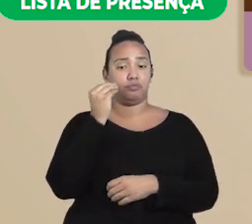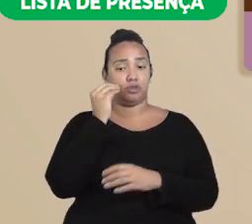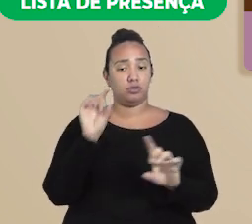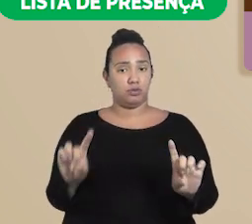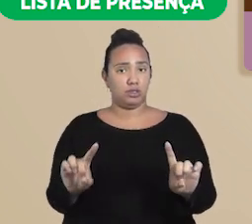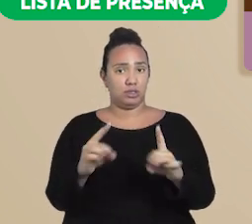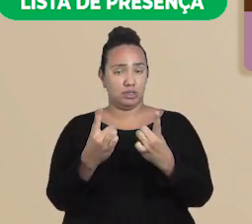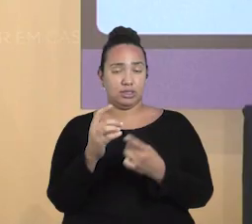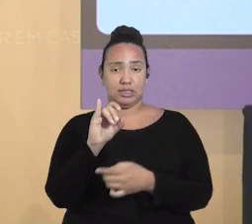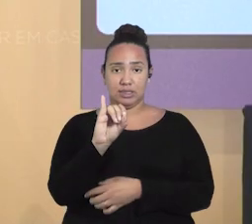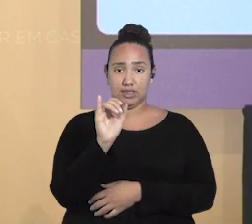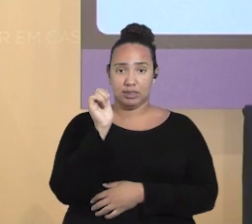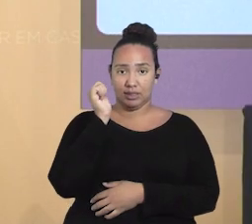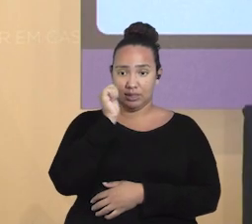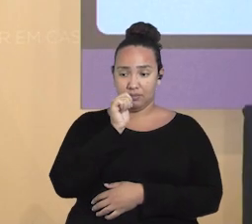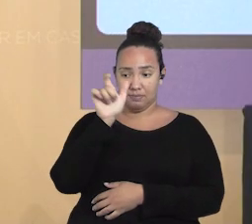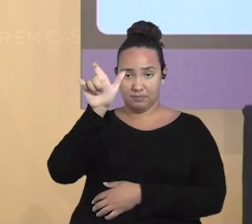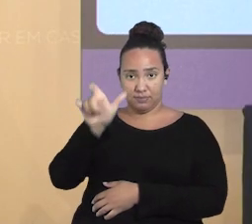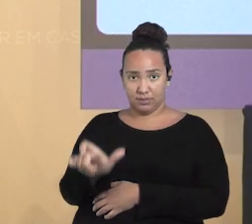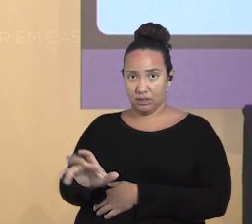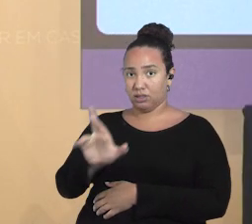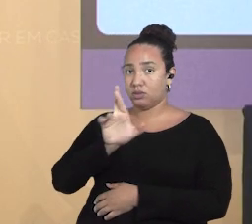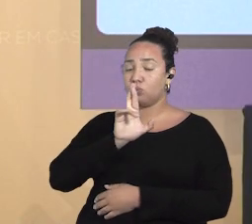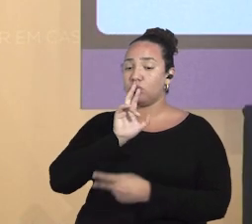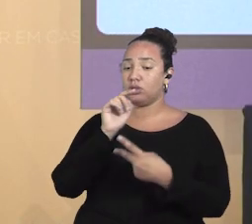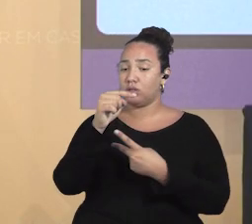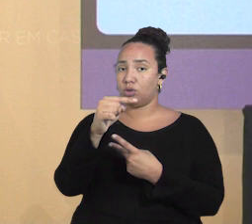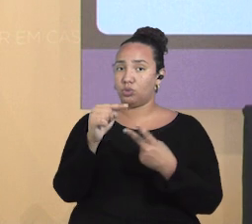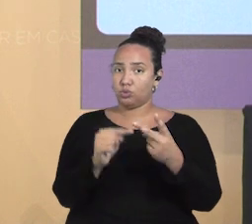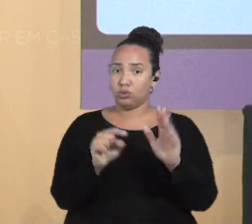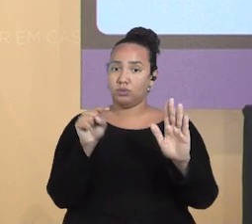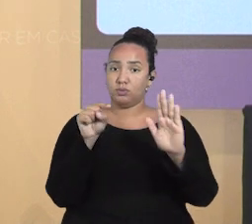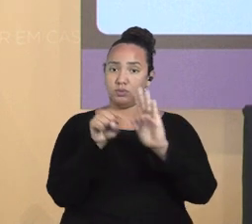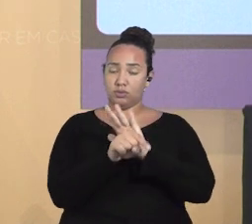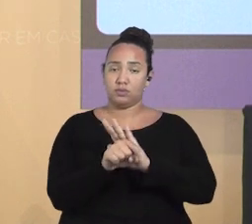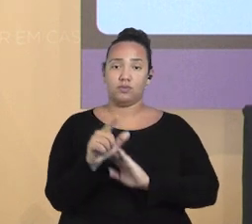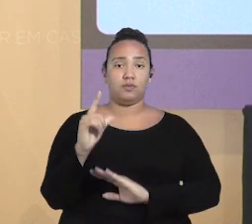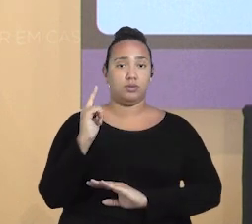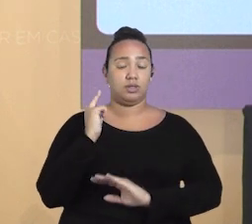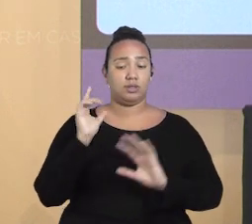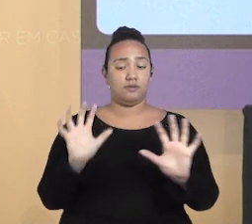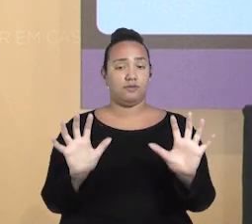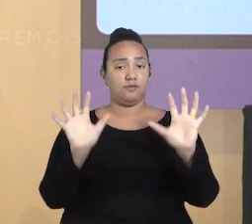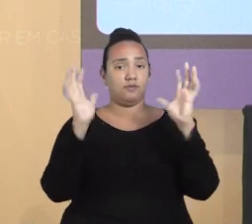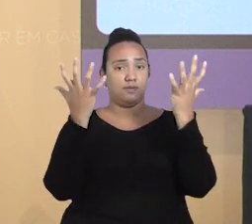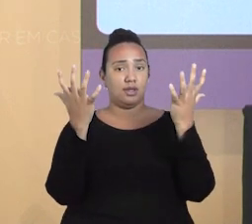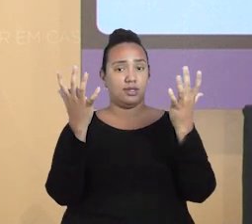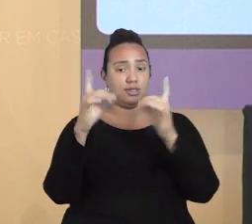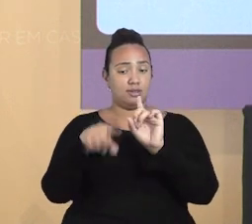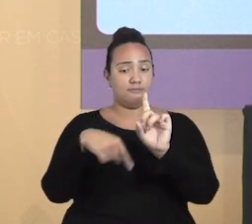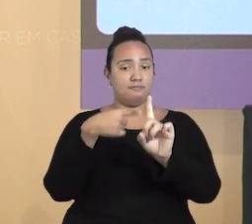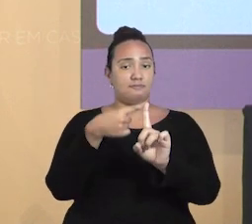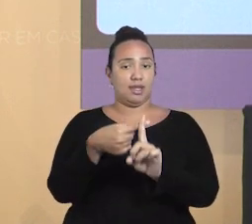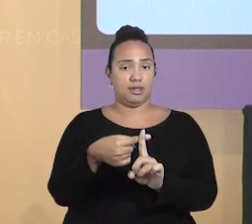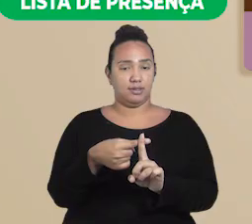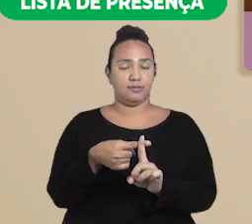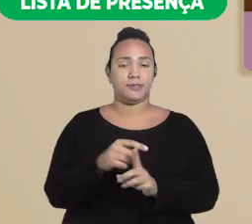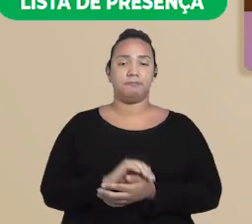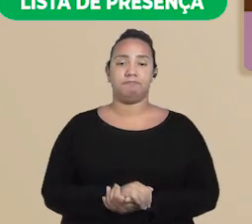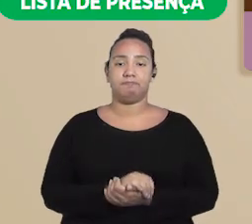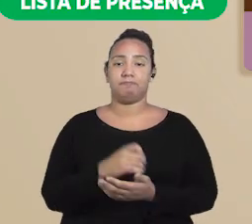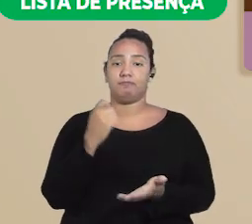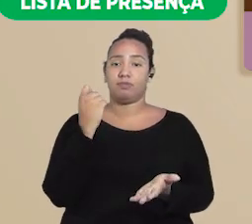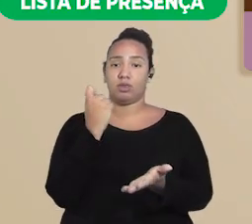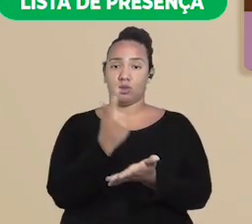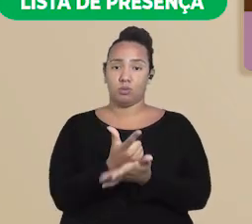um desafio. Se Maria Teresa responder as 2 perguntas, ela terá uma surpresa extra em seu aniversário.